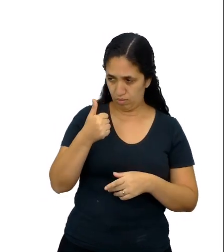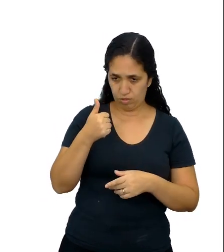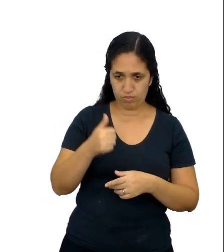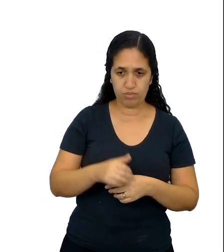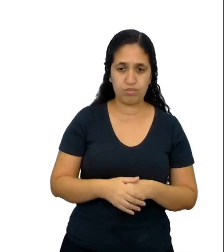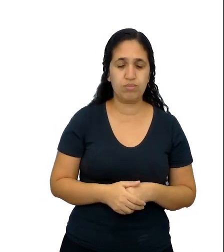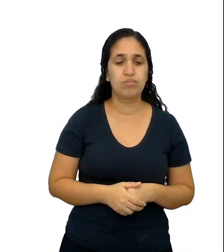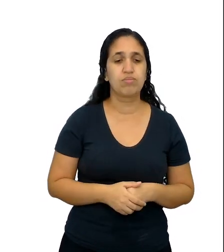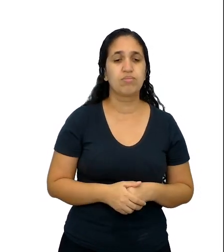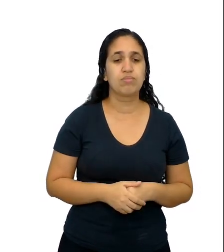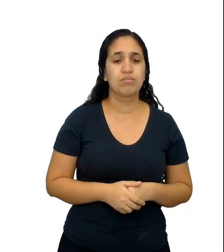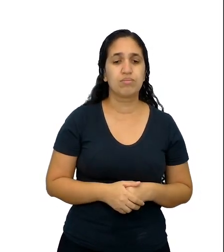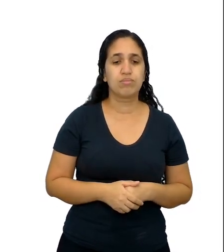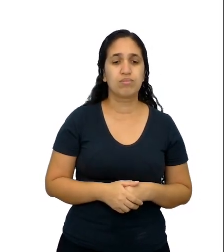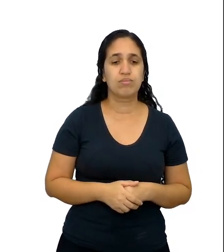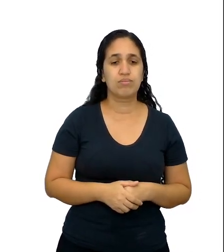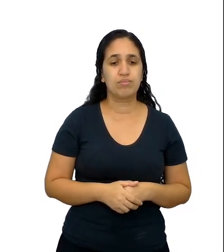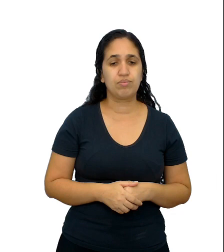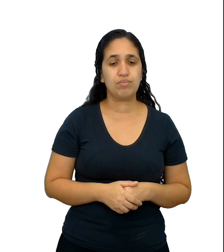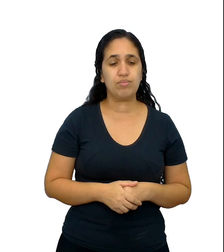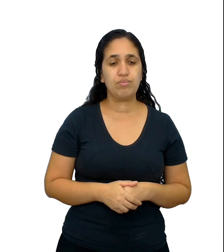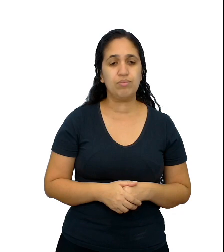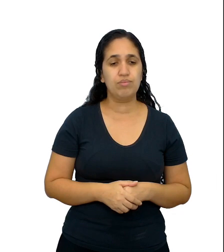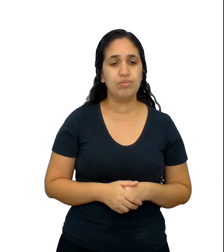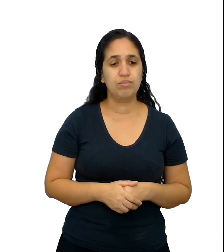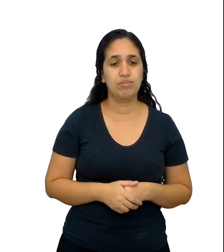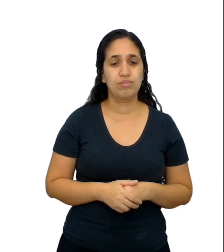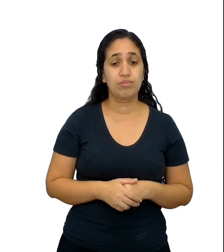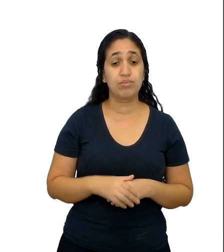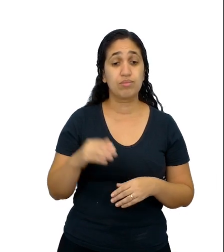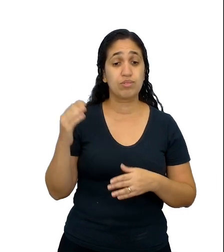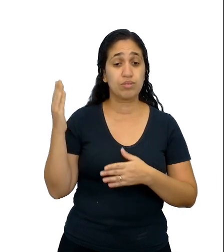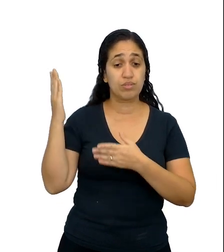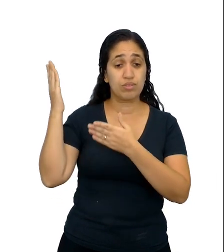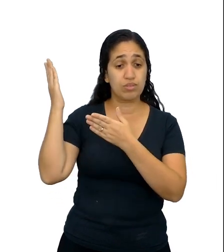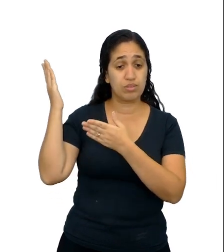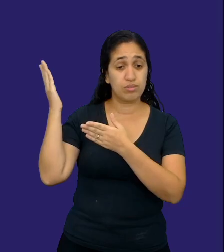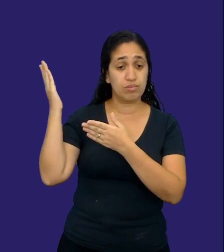Então, nós vamos colocar aqui,